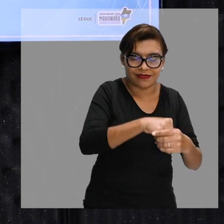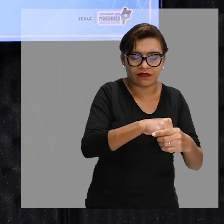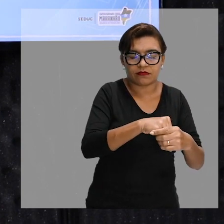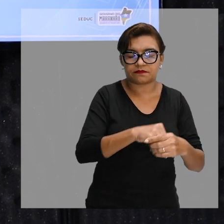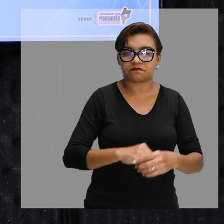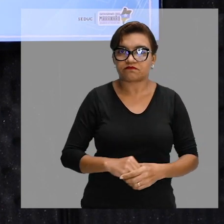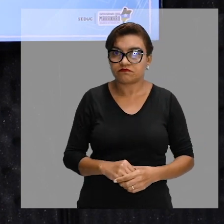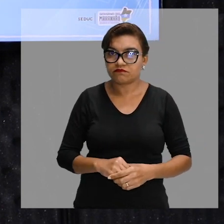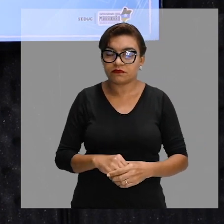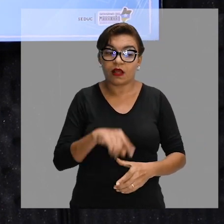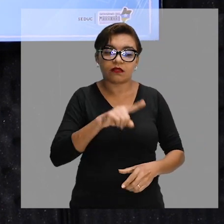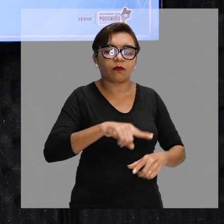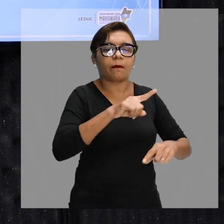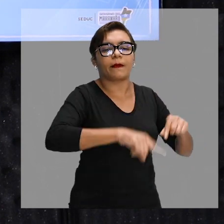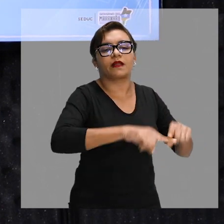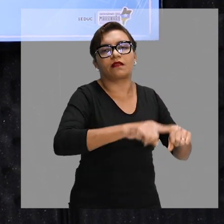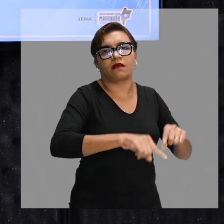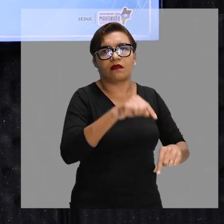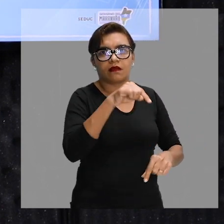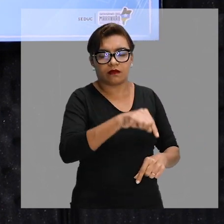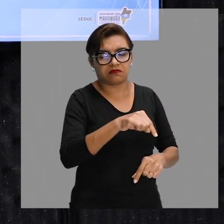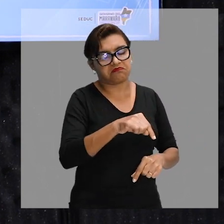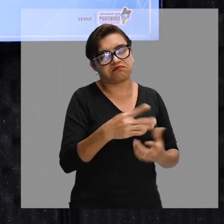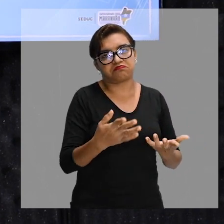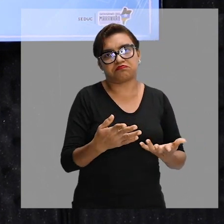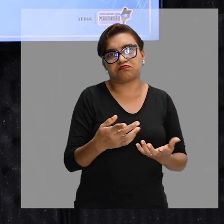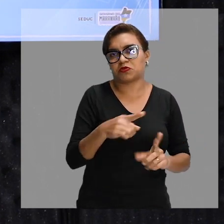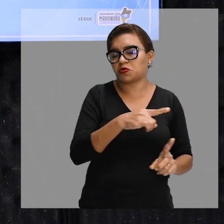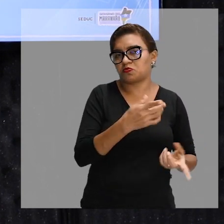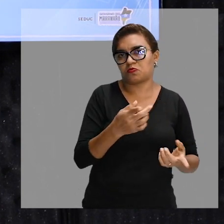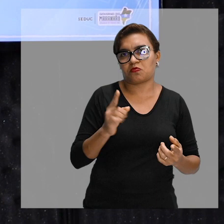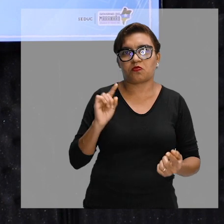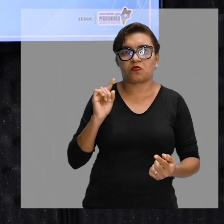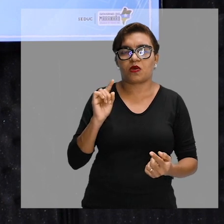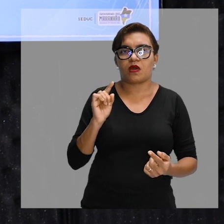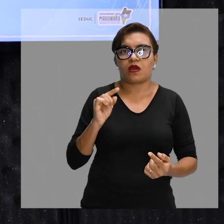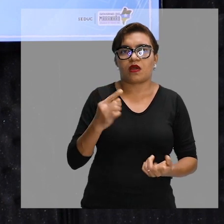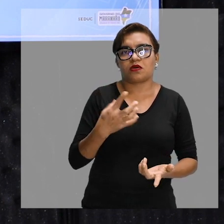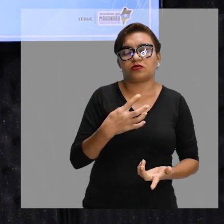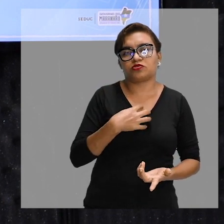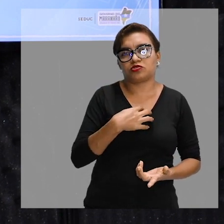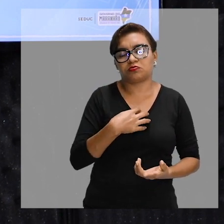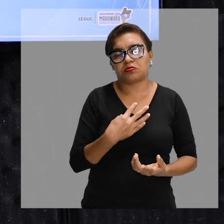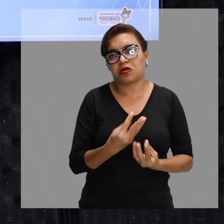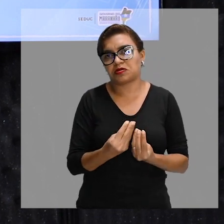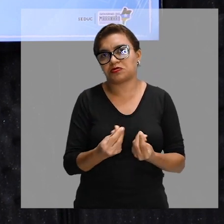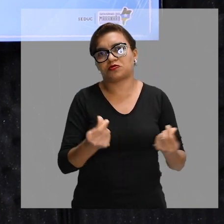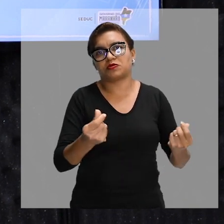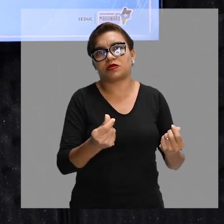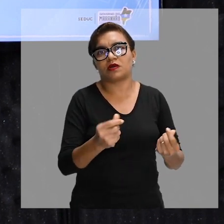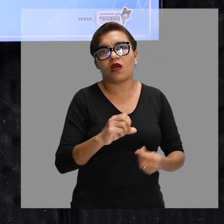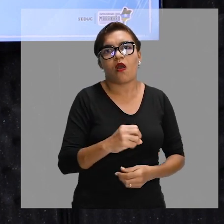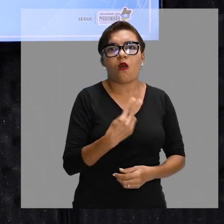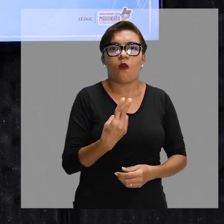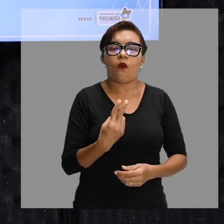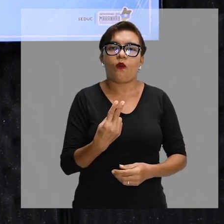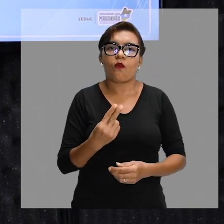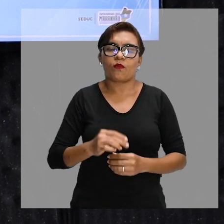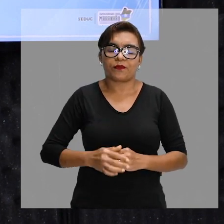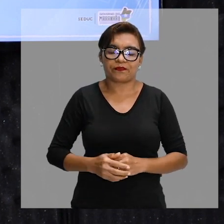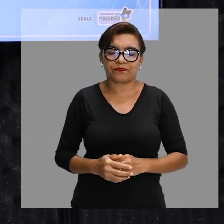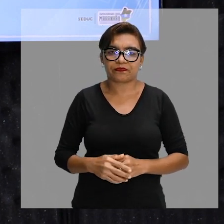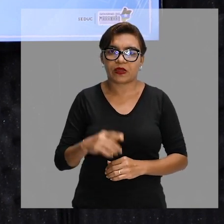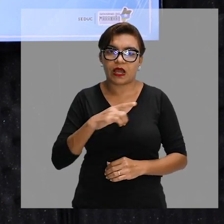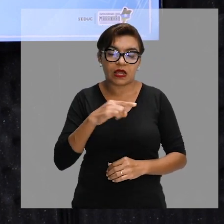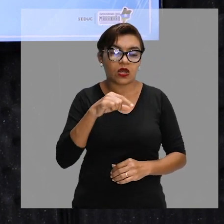Então, o corpo, por algum motivo que seja pela substância ou pelas condições, ou uma junção dos dois,